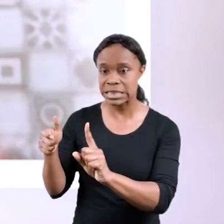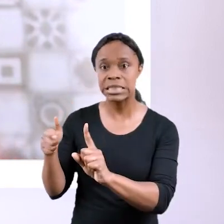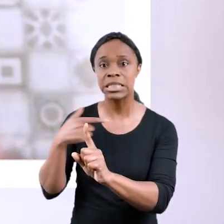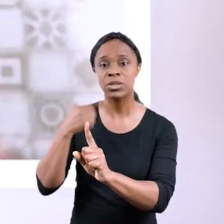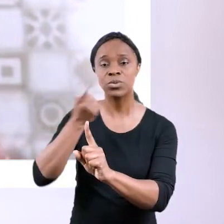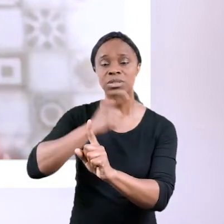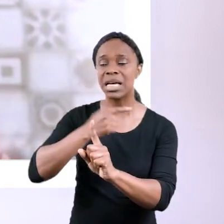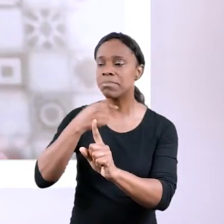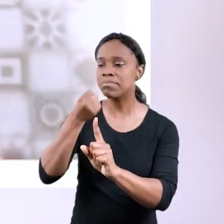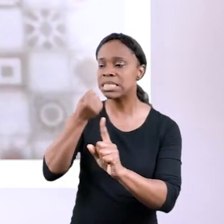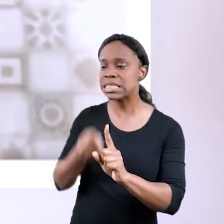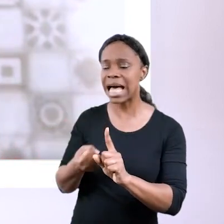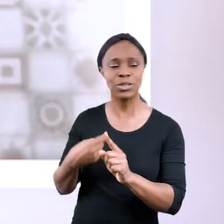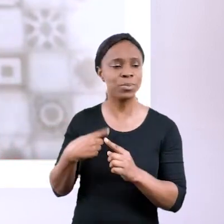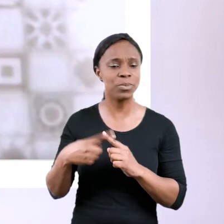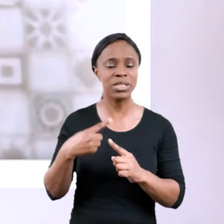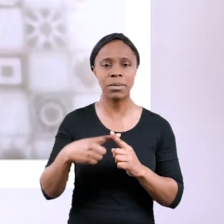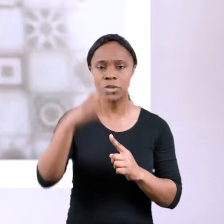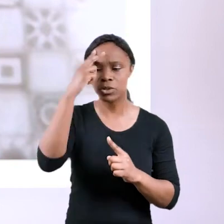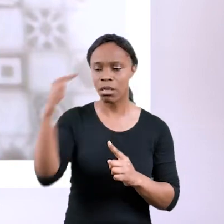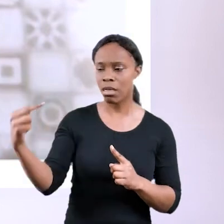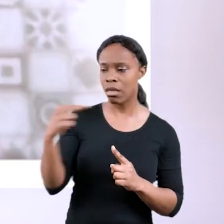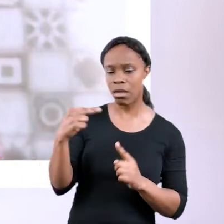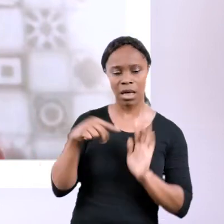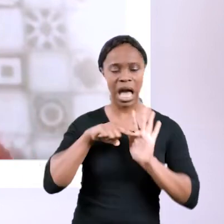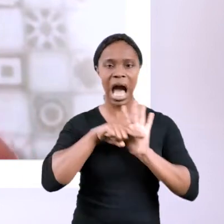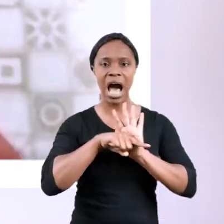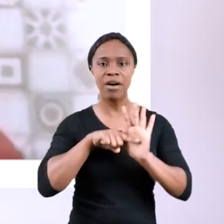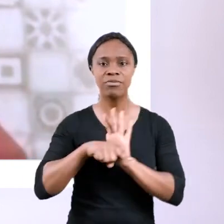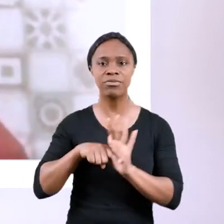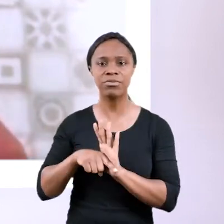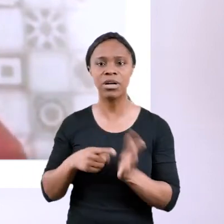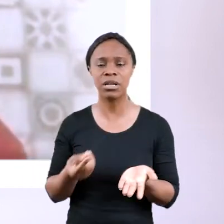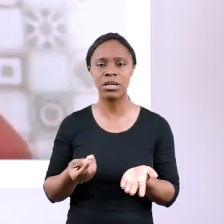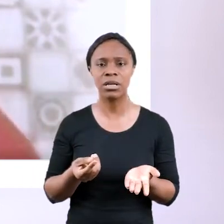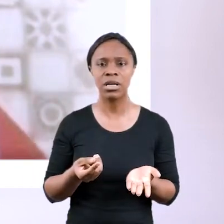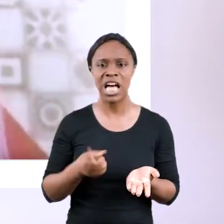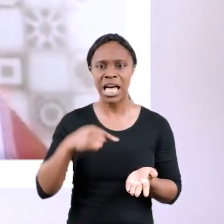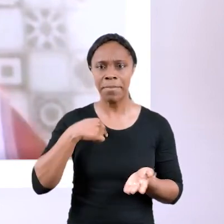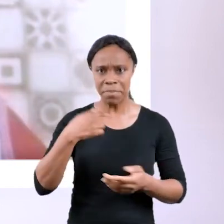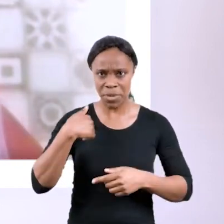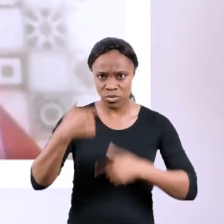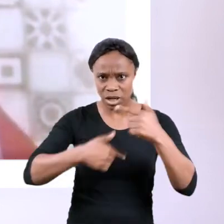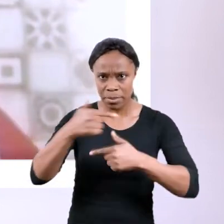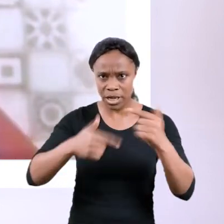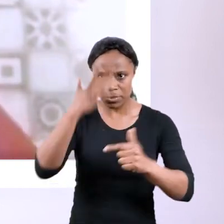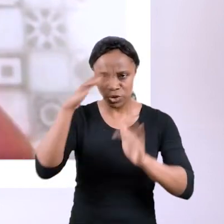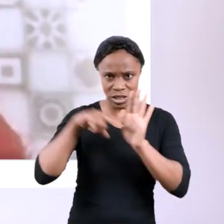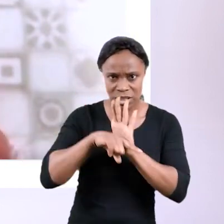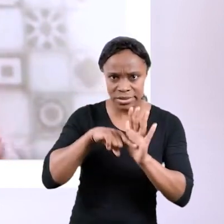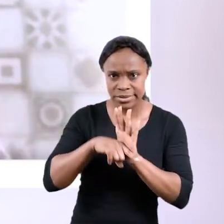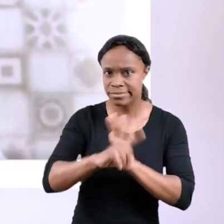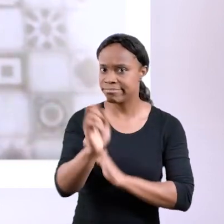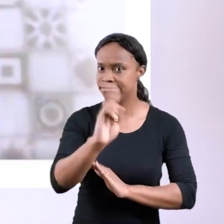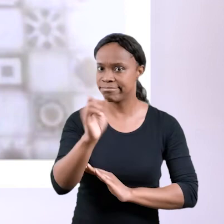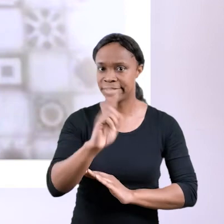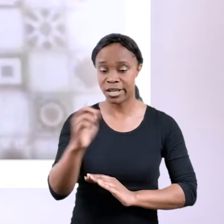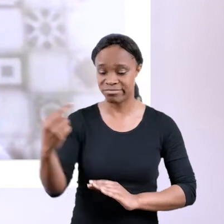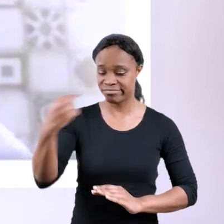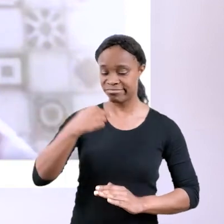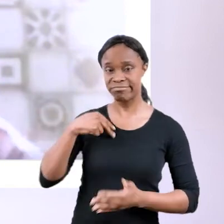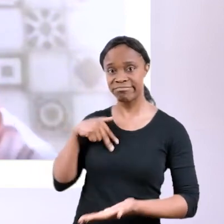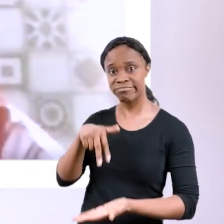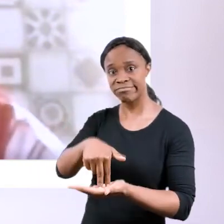você está sob cheque 24 horas. E o que está sob cheque não é o seu trabalho que está sob cheque, mas a sua presença